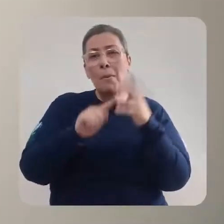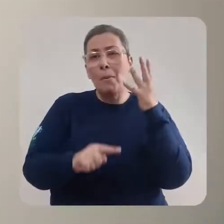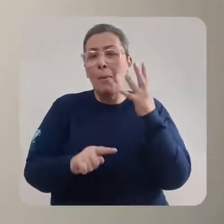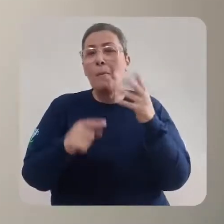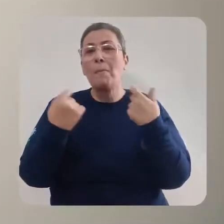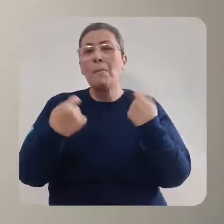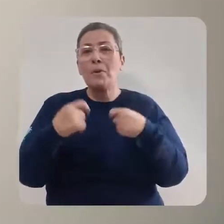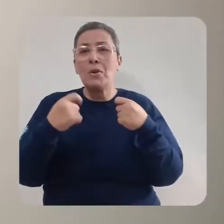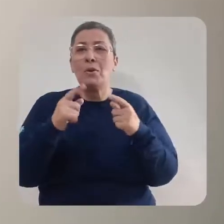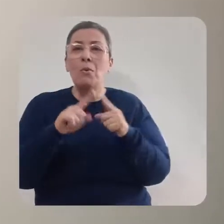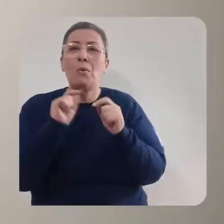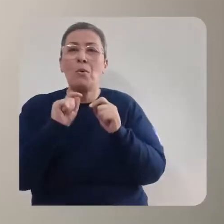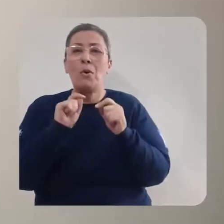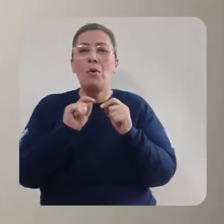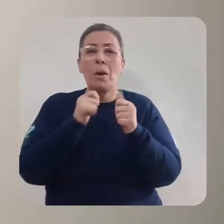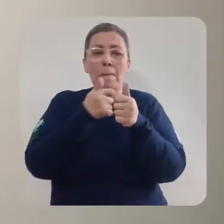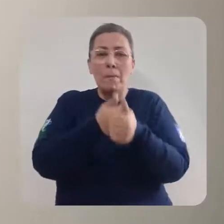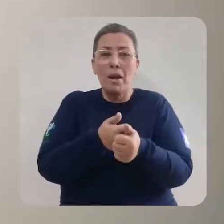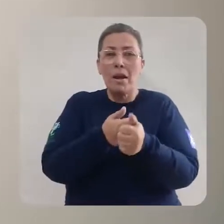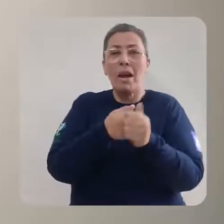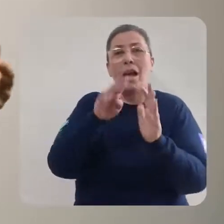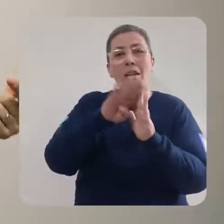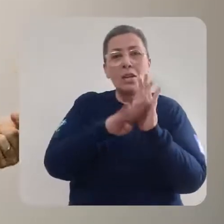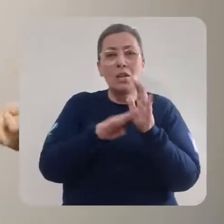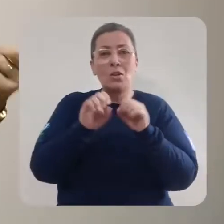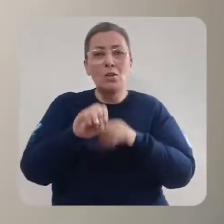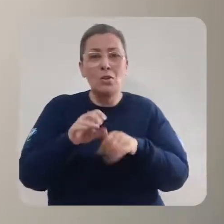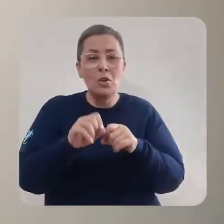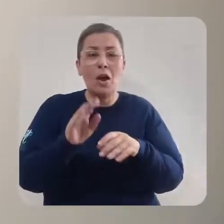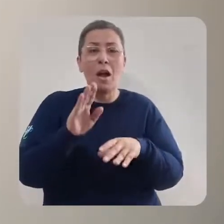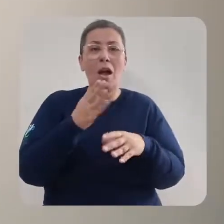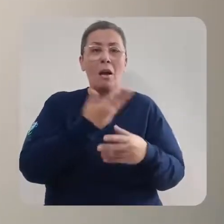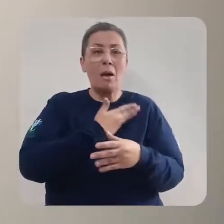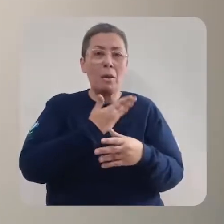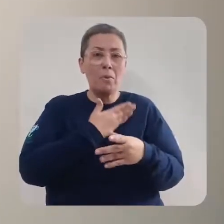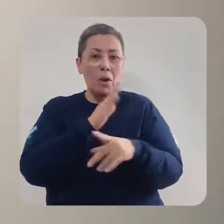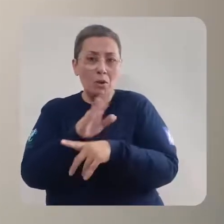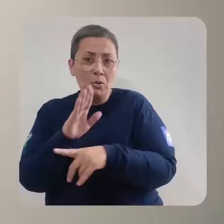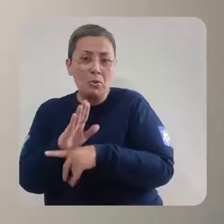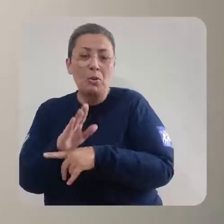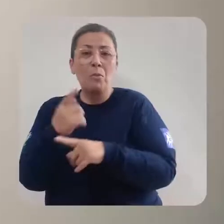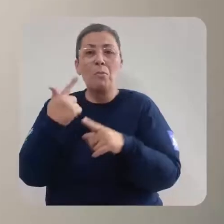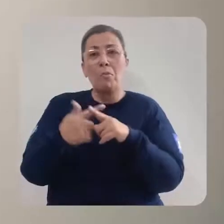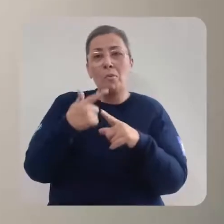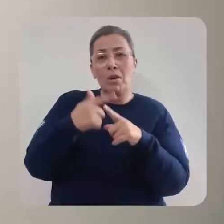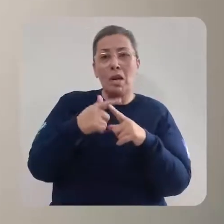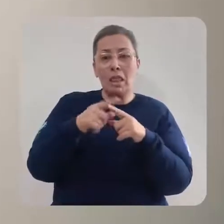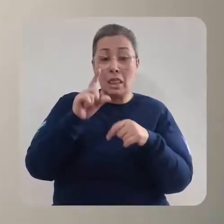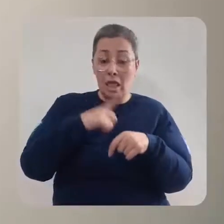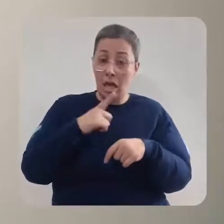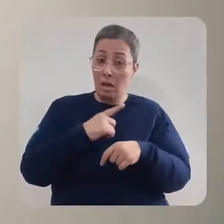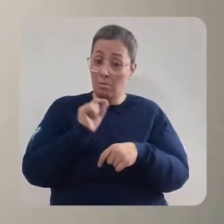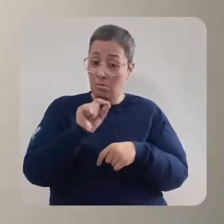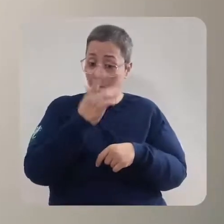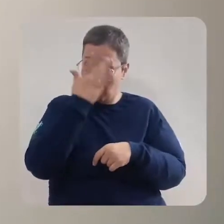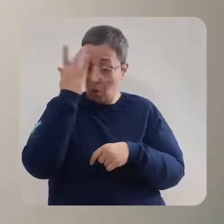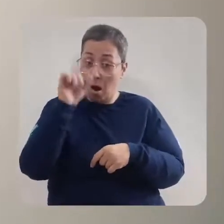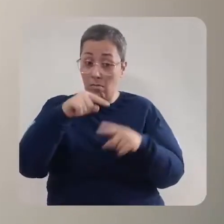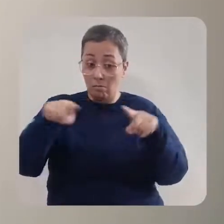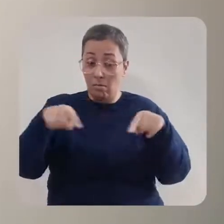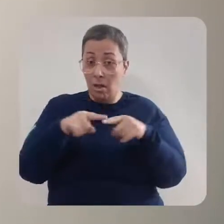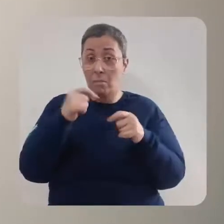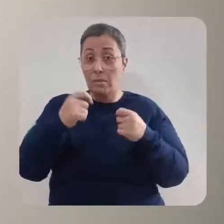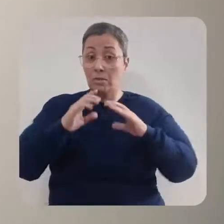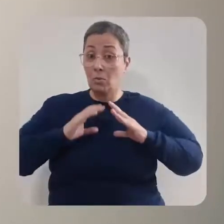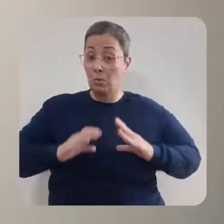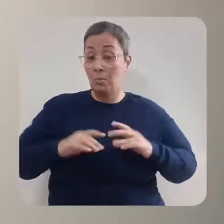elementos, né? Ou seguir instrução, o colega ajudar o outro. Porque eu tenho alguém na minha sala que tem esse comportamento